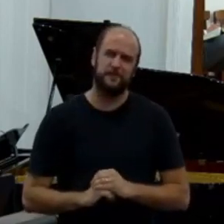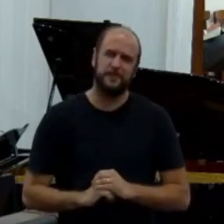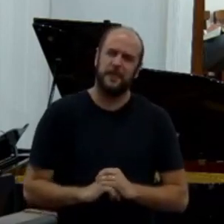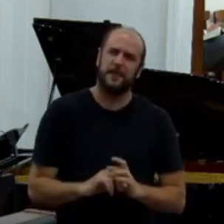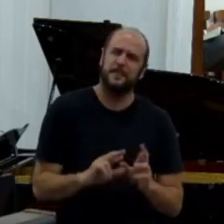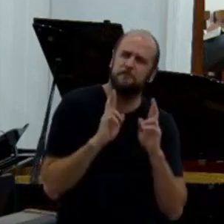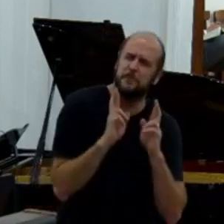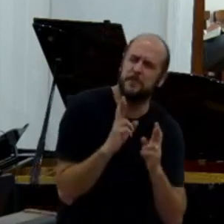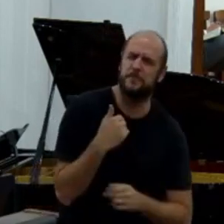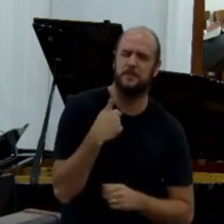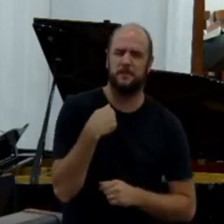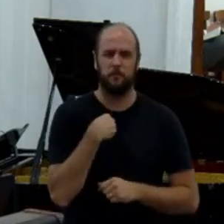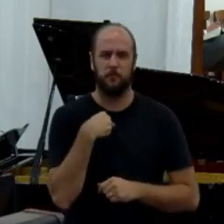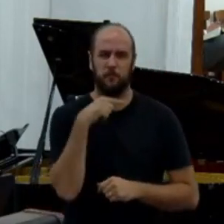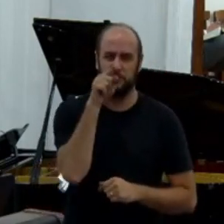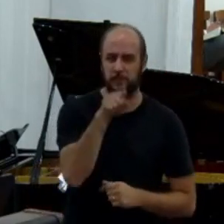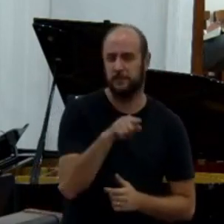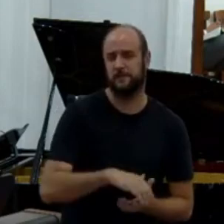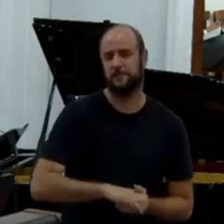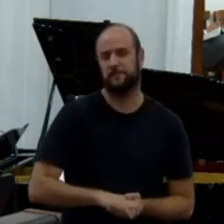para mim e para você.